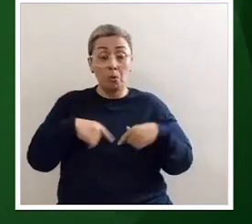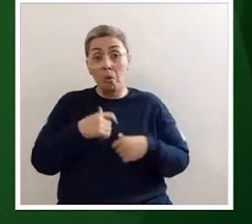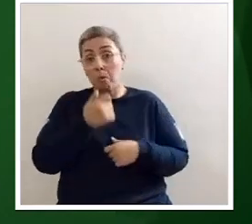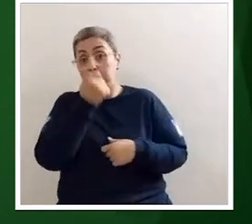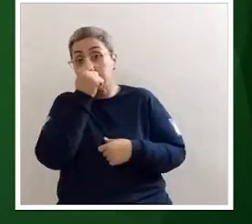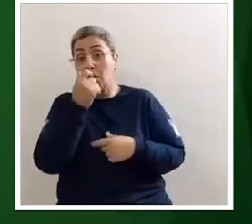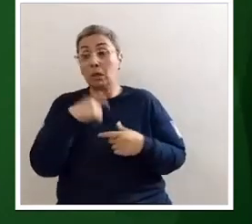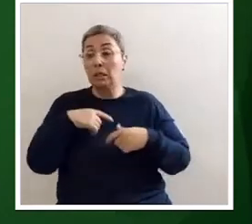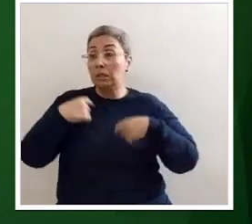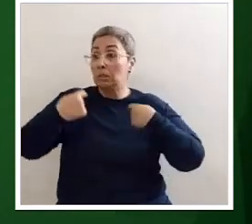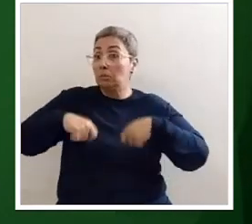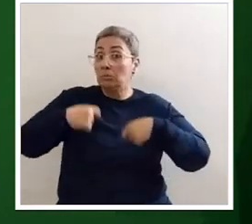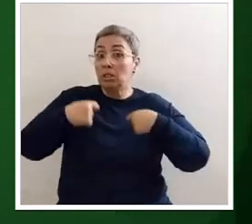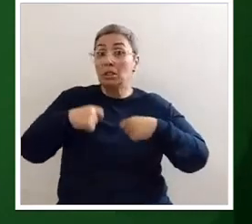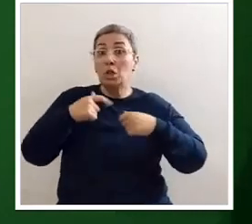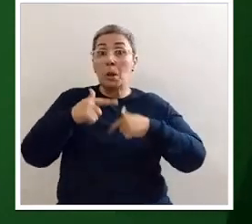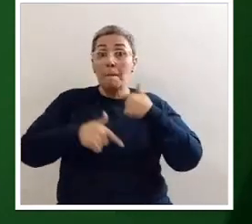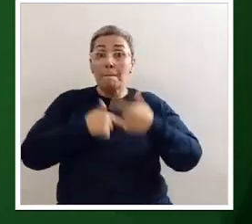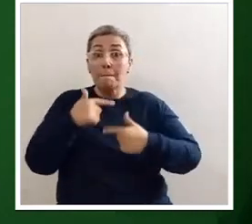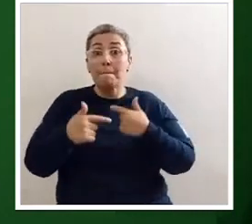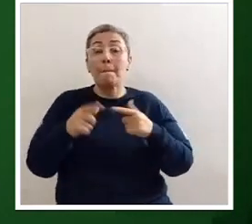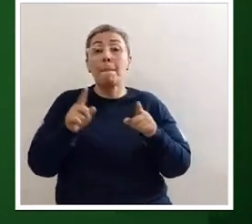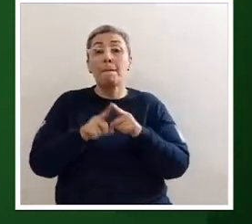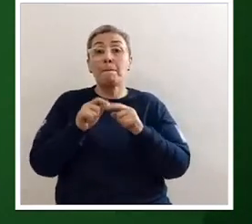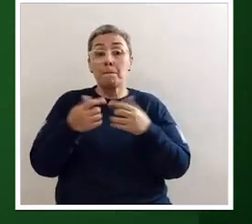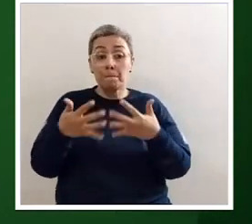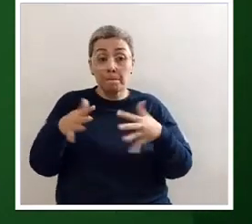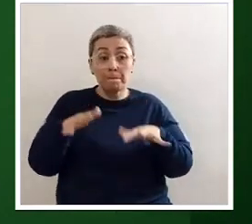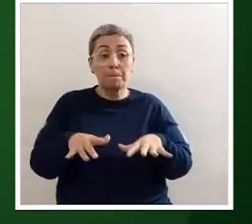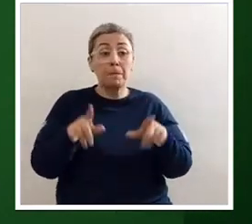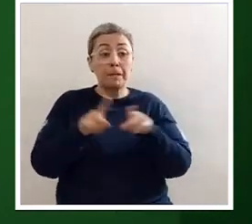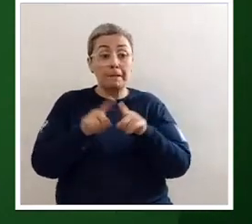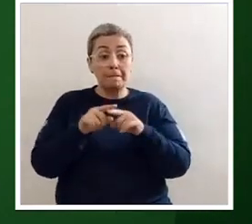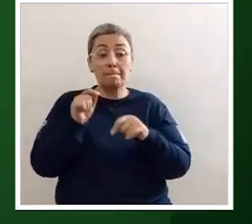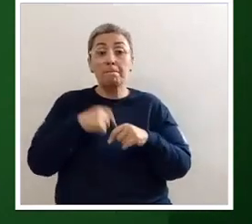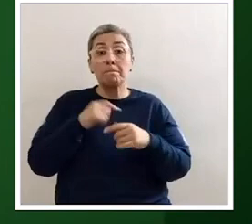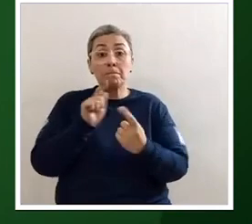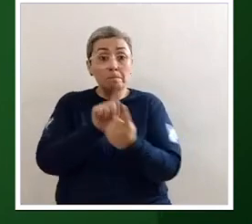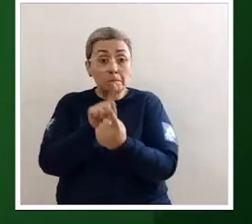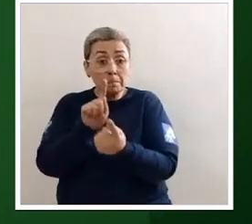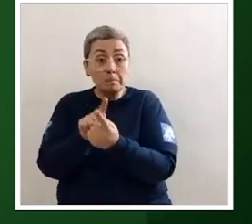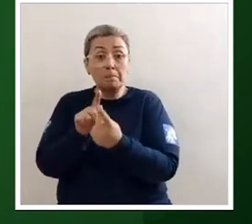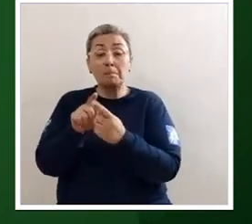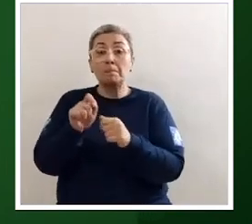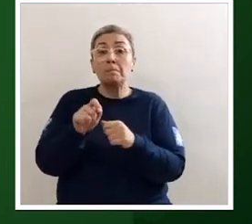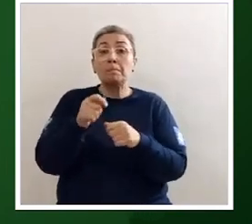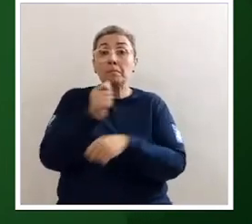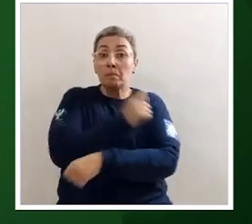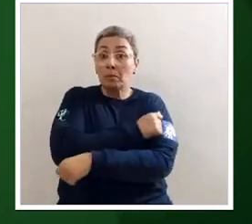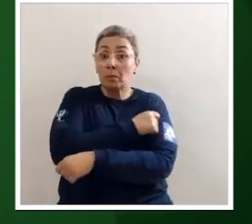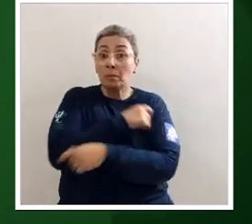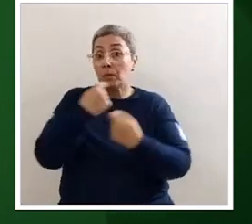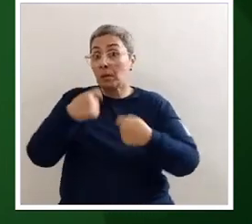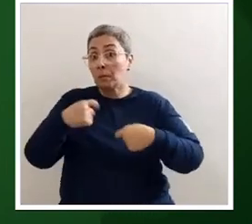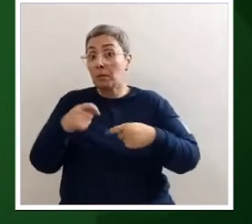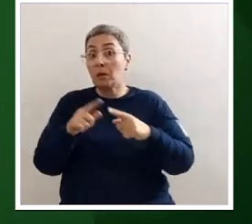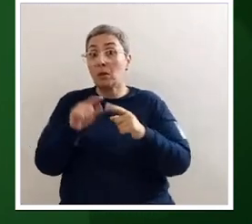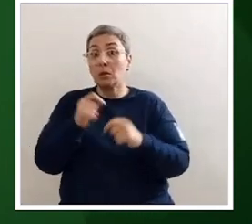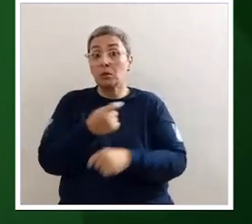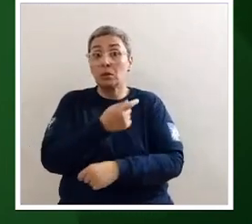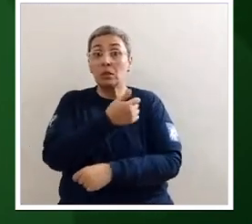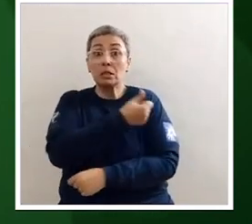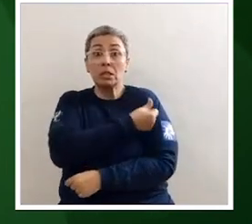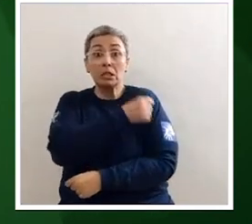e ele precisa fazer o seu trabalho de inclusão da atendimento que o nosso aluno precisa ali anos